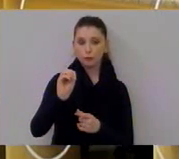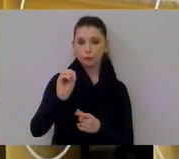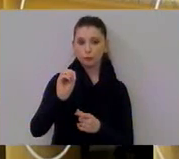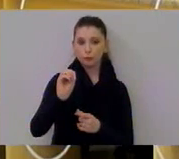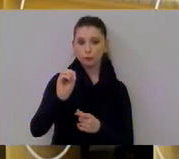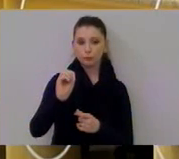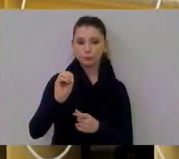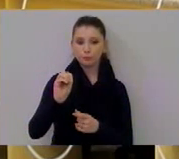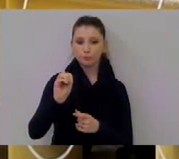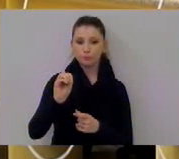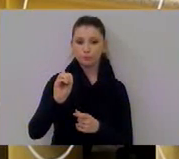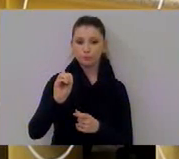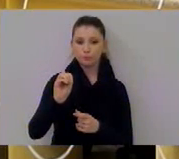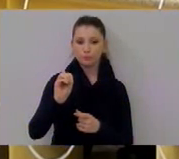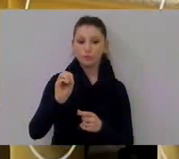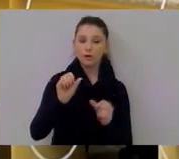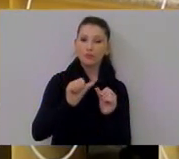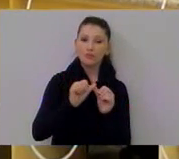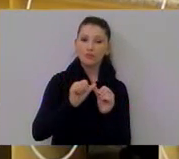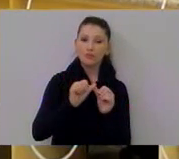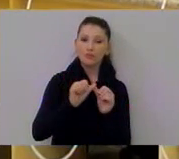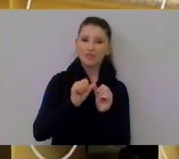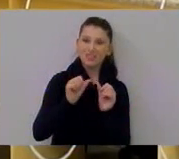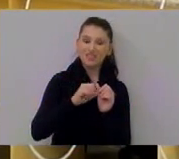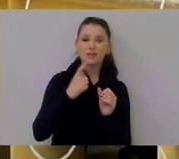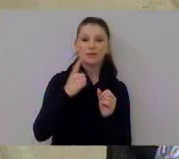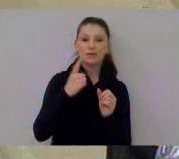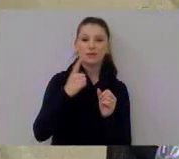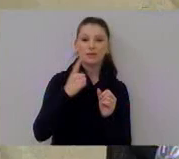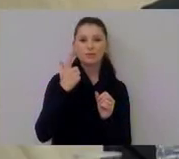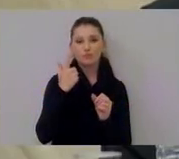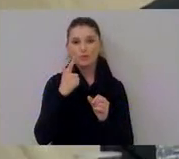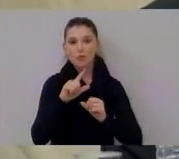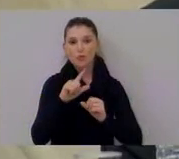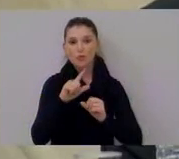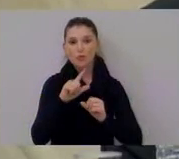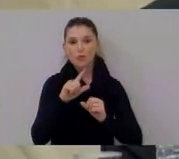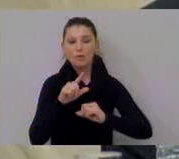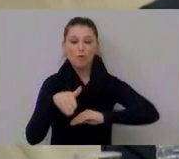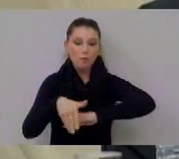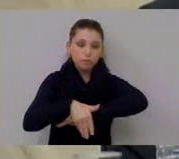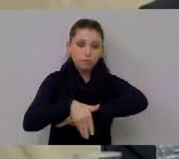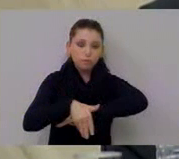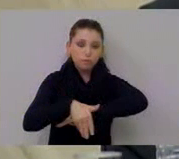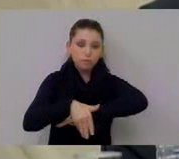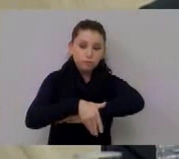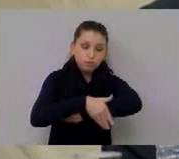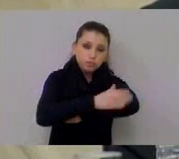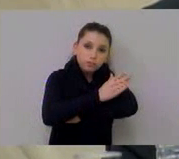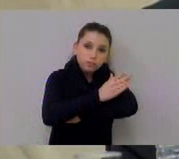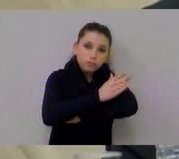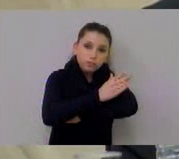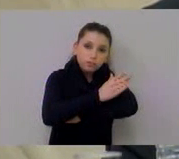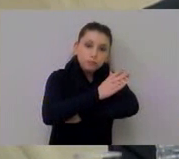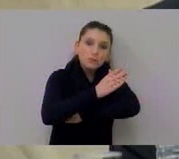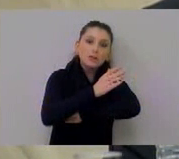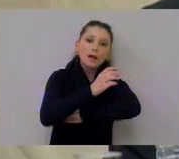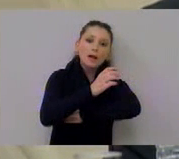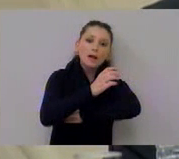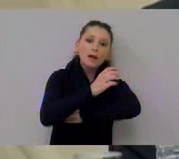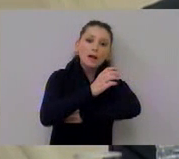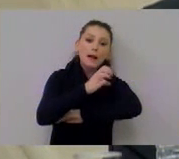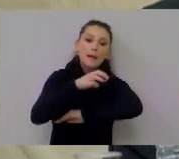recuperação e recapeamento com massa asfáltica das ruas